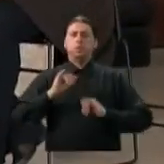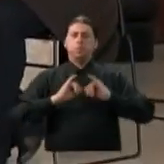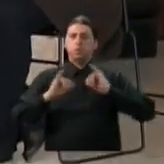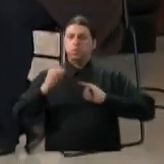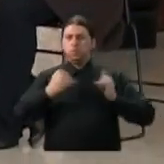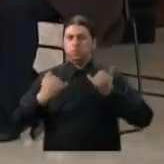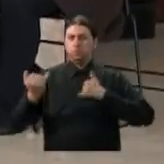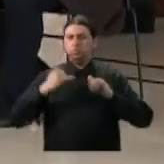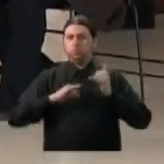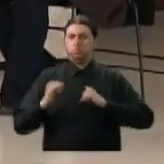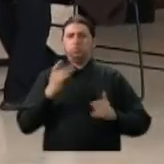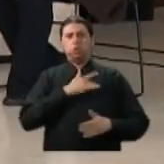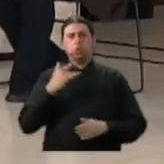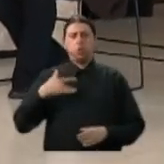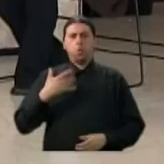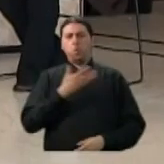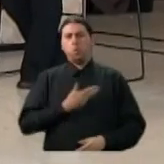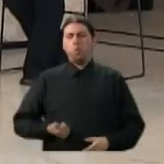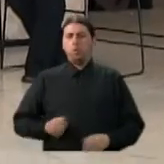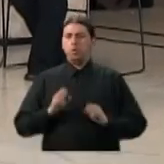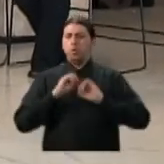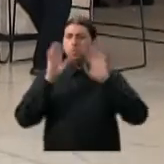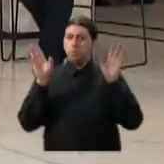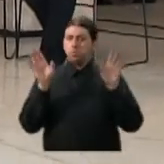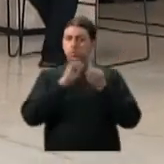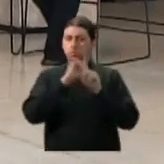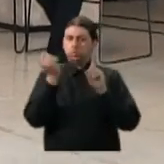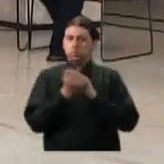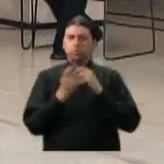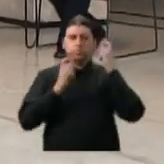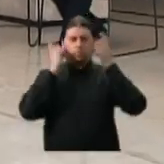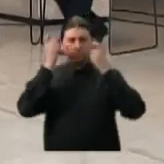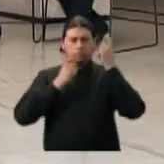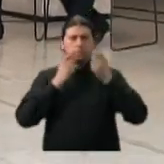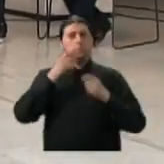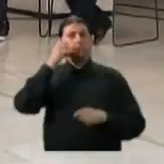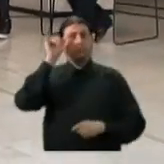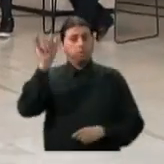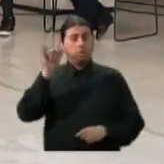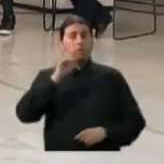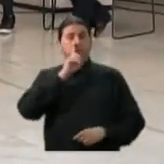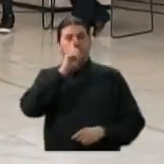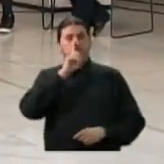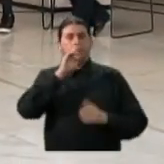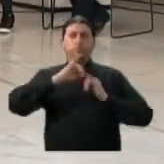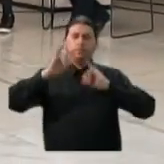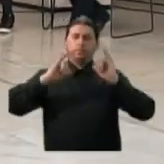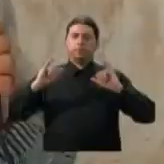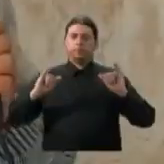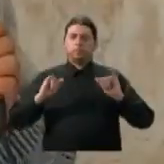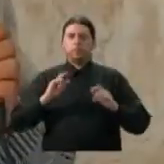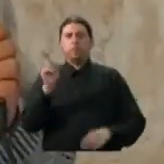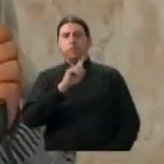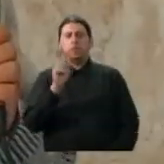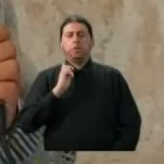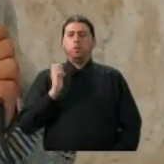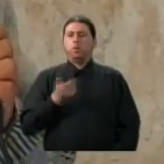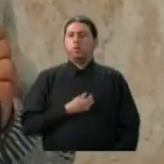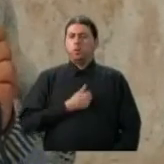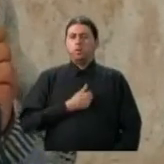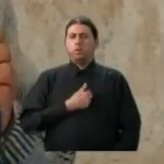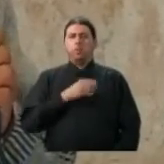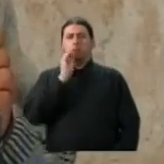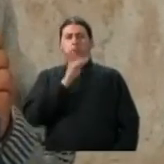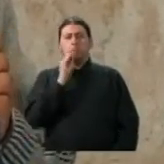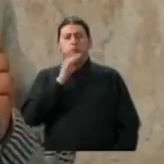que cuidam da saúde pública, né, tenham essa preocupação de alertar, né, porque não que a gente seja negligente a ponto de